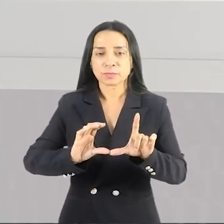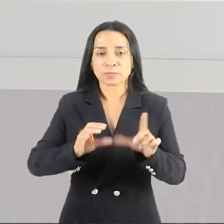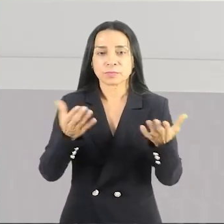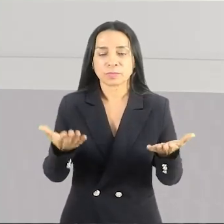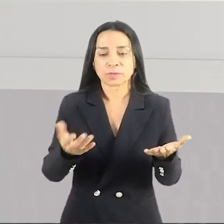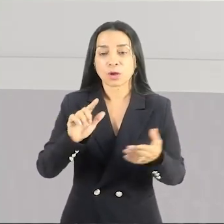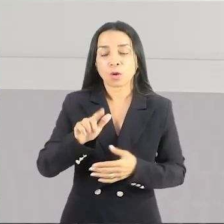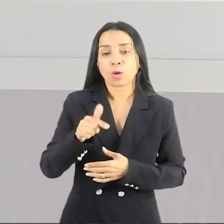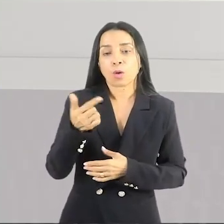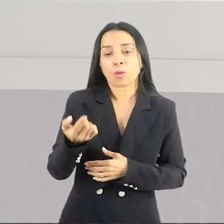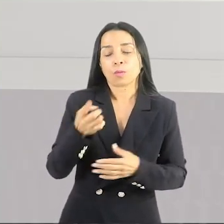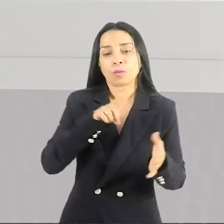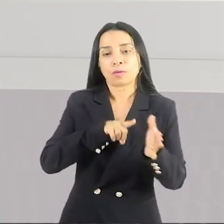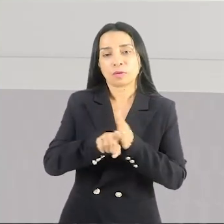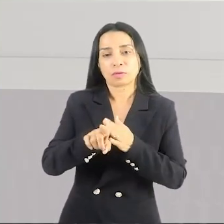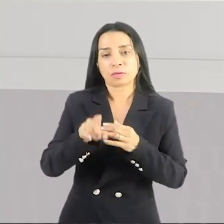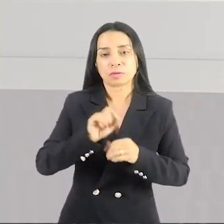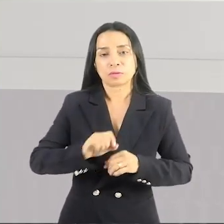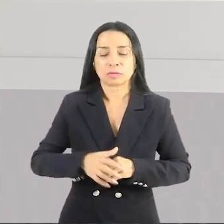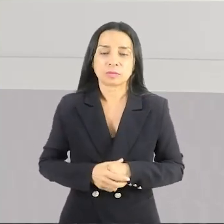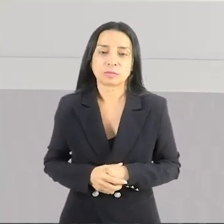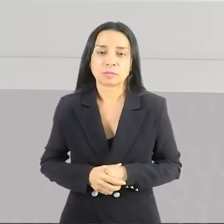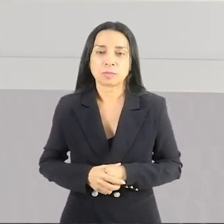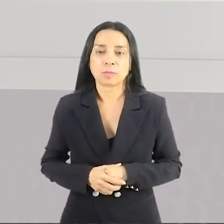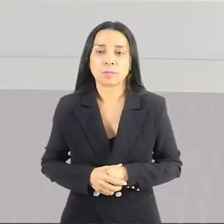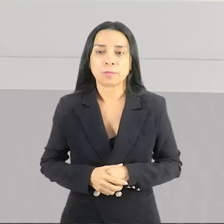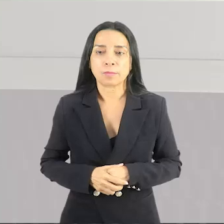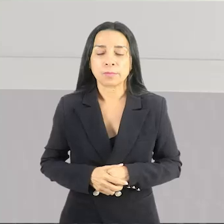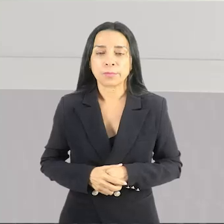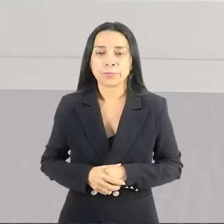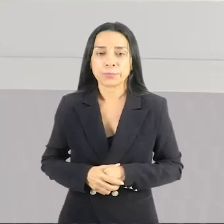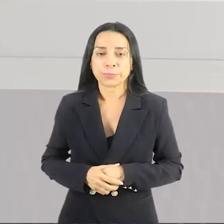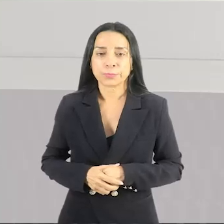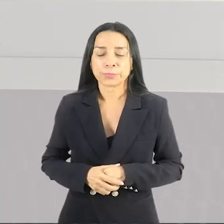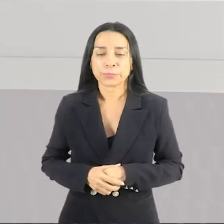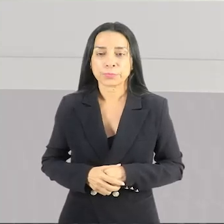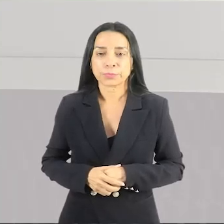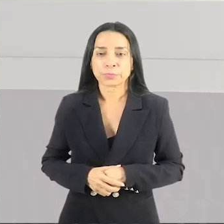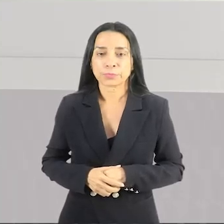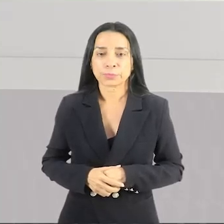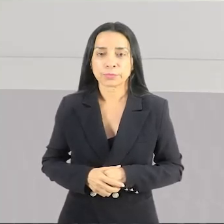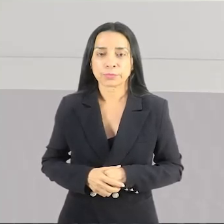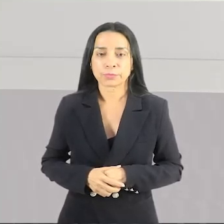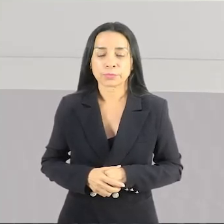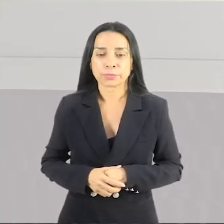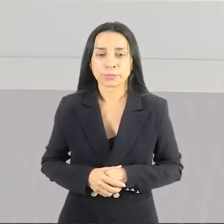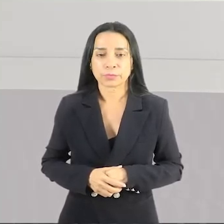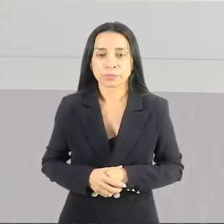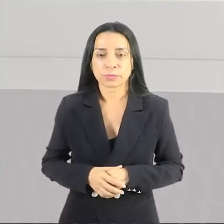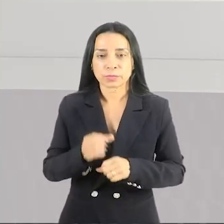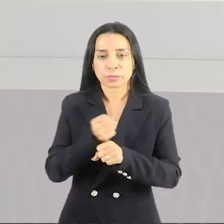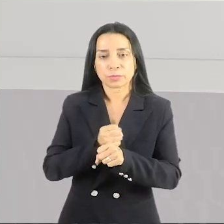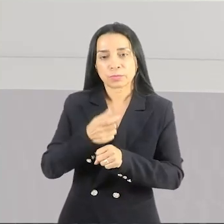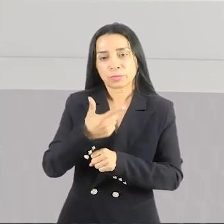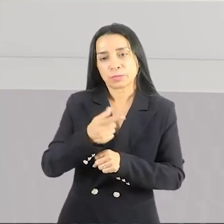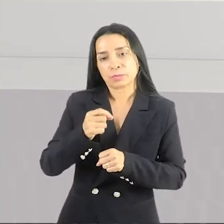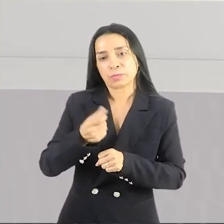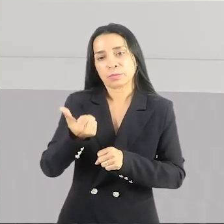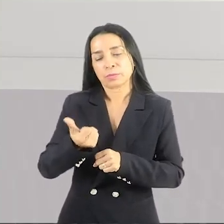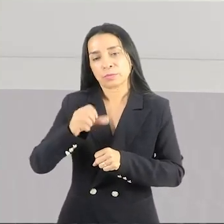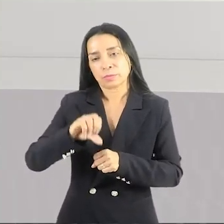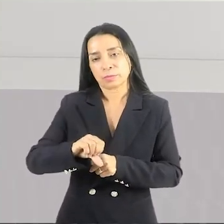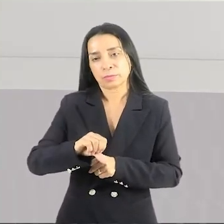Vamos aí para o próximo exercício, uma questão do Enem também recente, né? do ano de